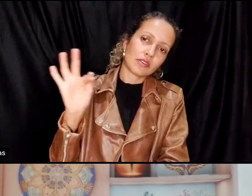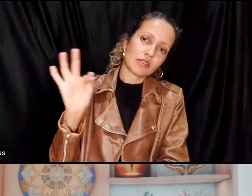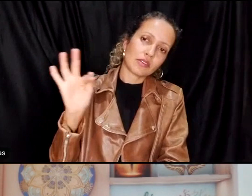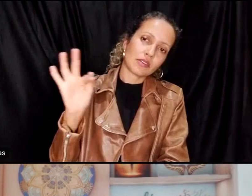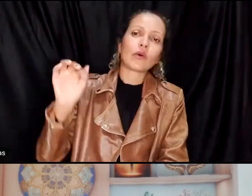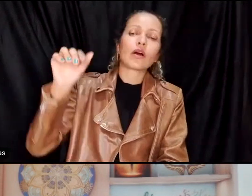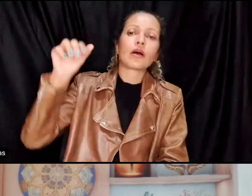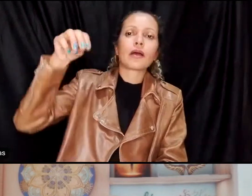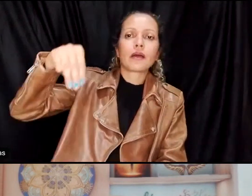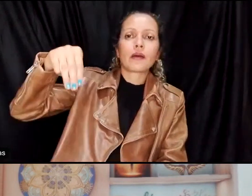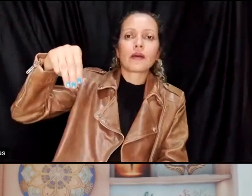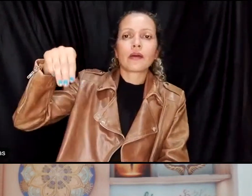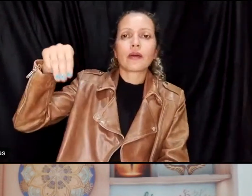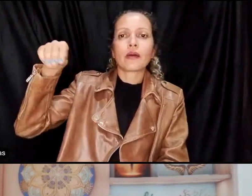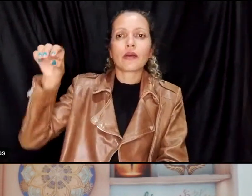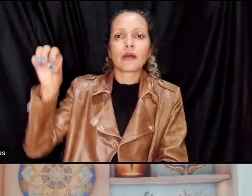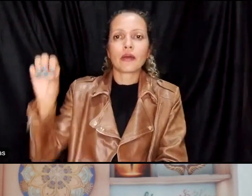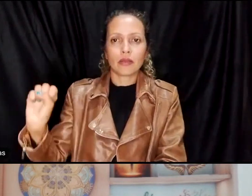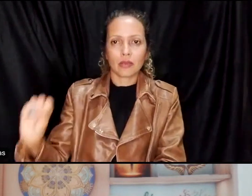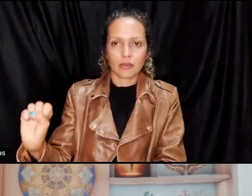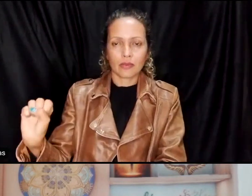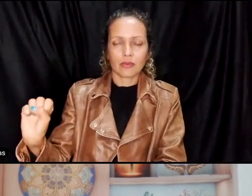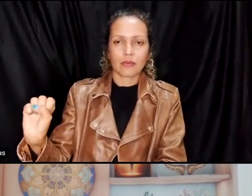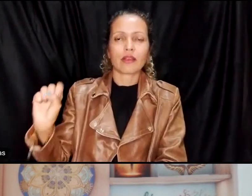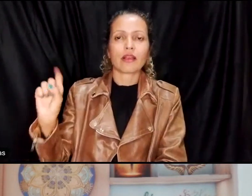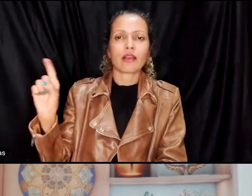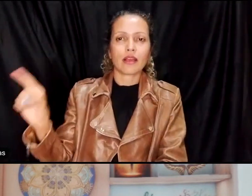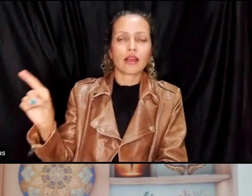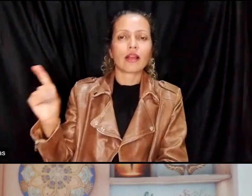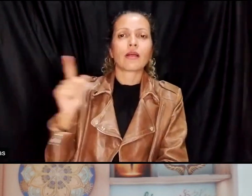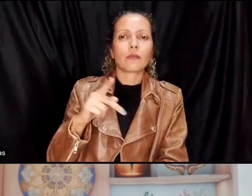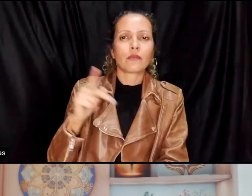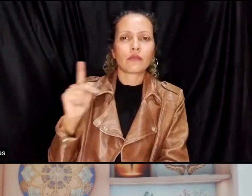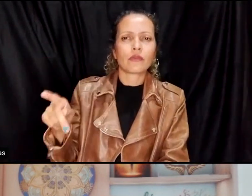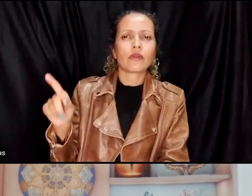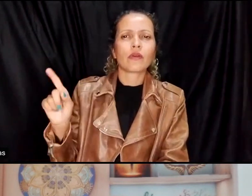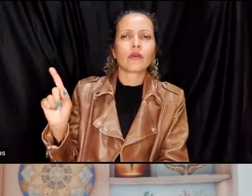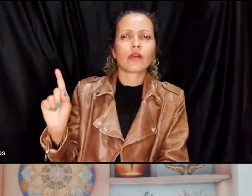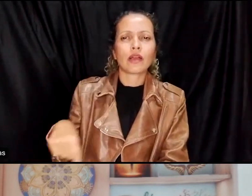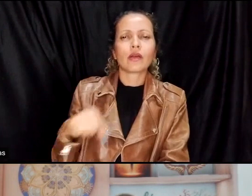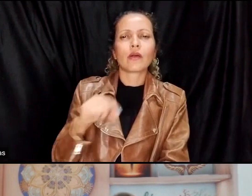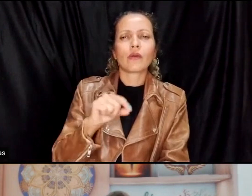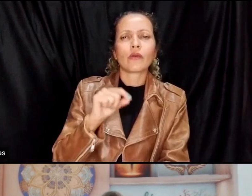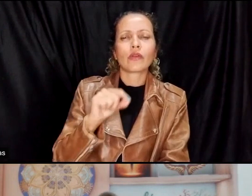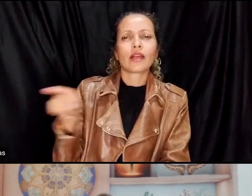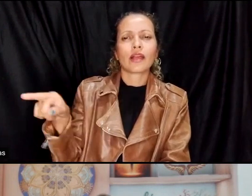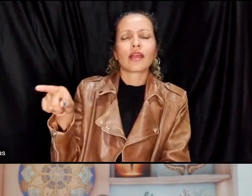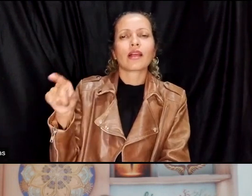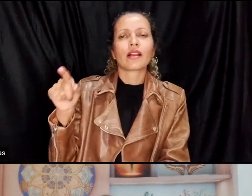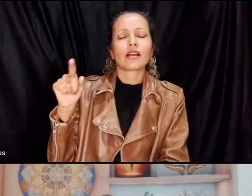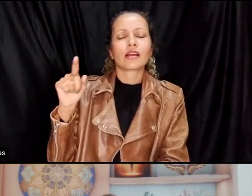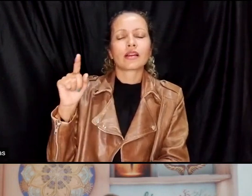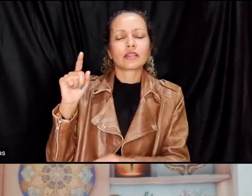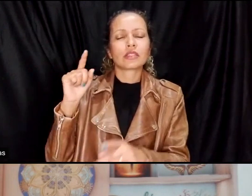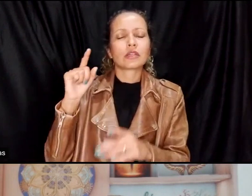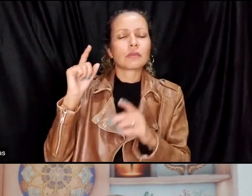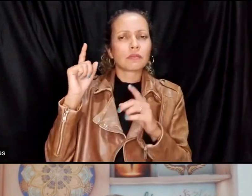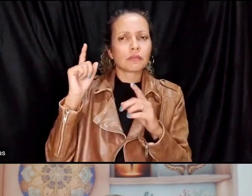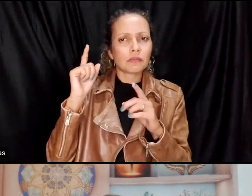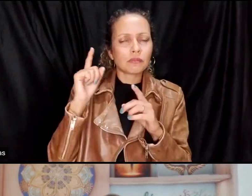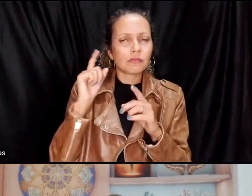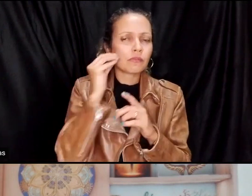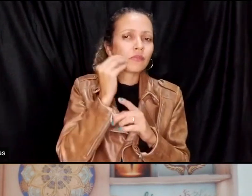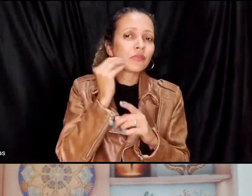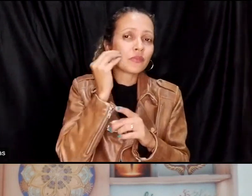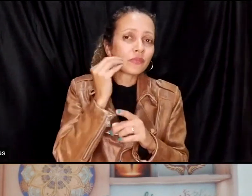ouvintes até, porque o que ficou muito forte na minha pesquisa é mostrar o que é o surdo.